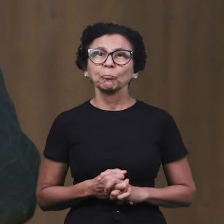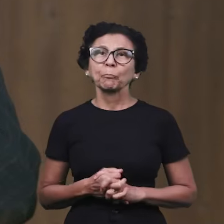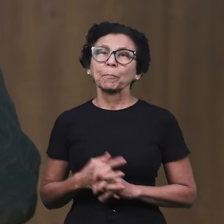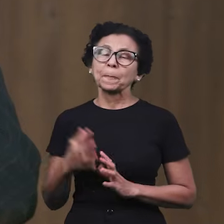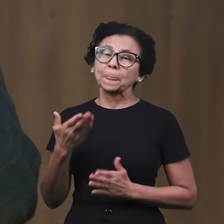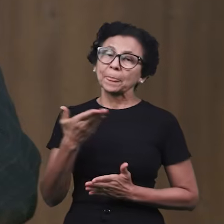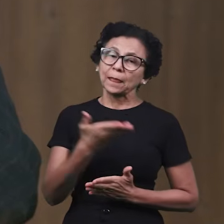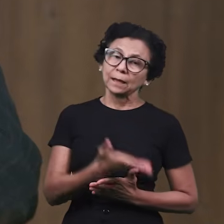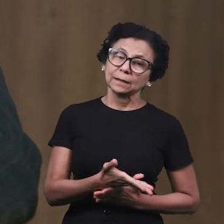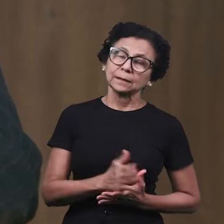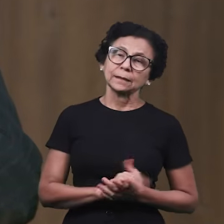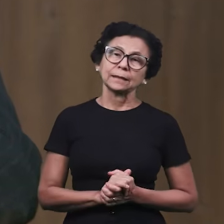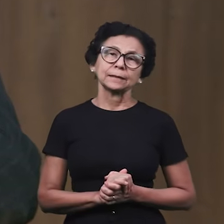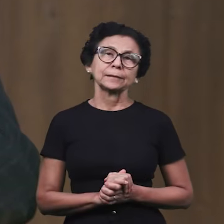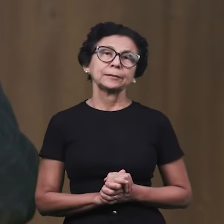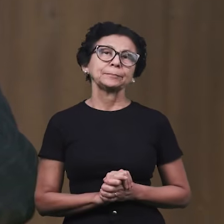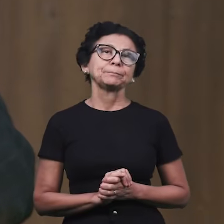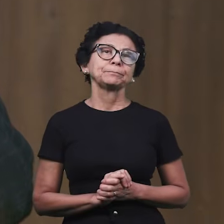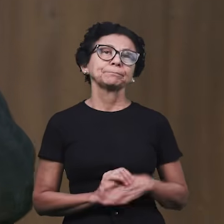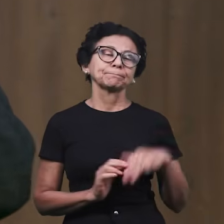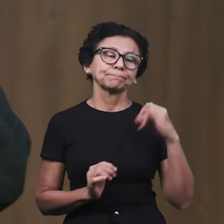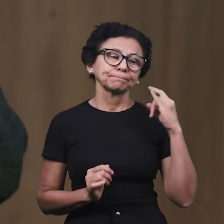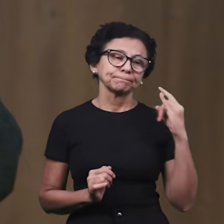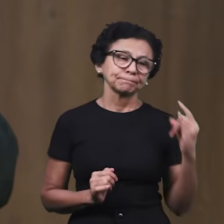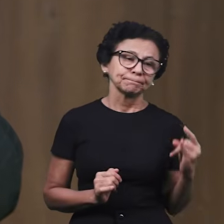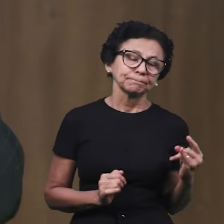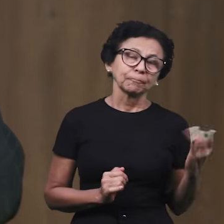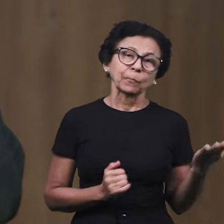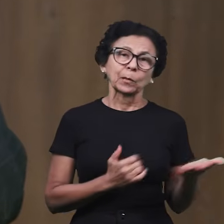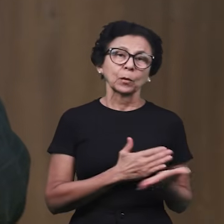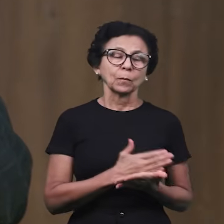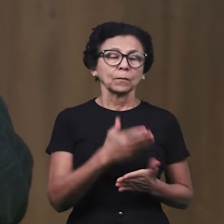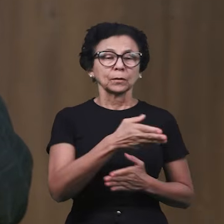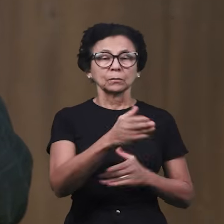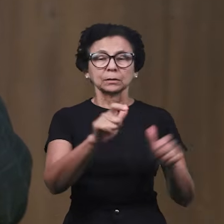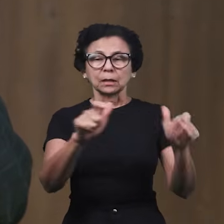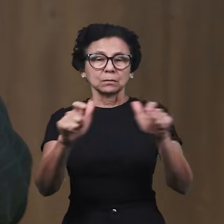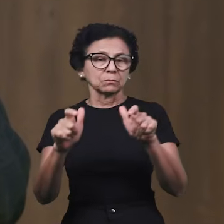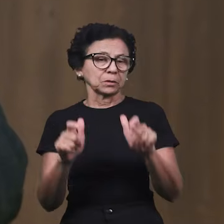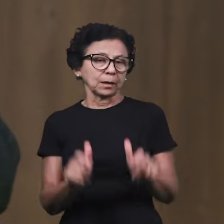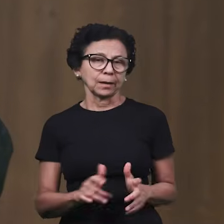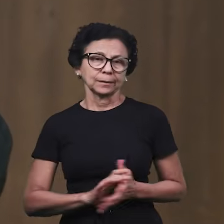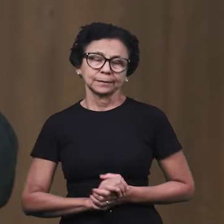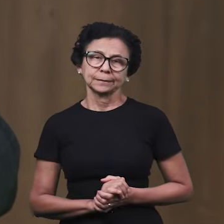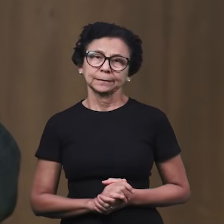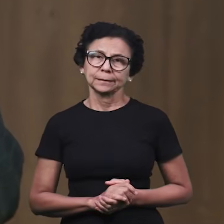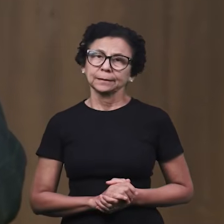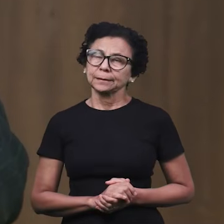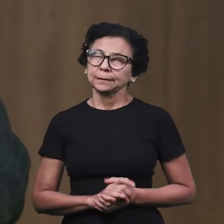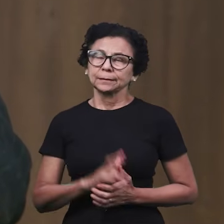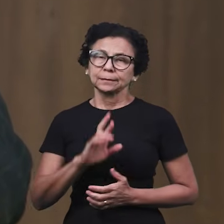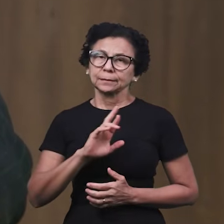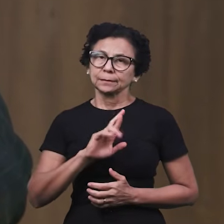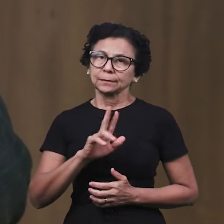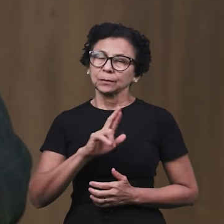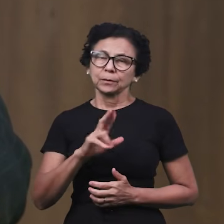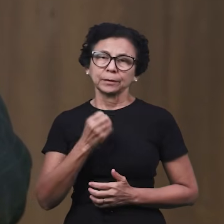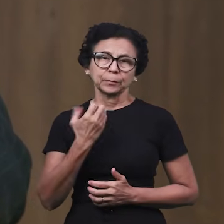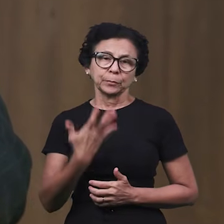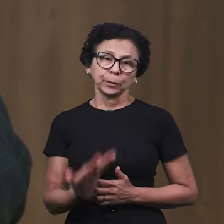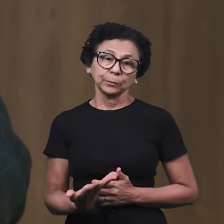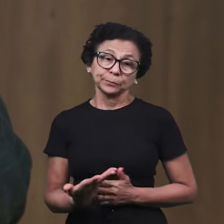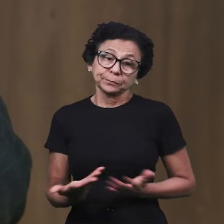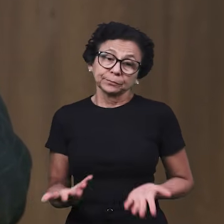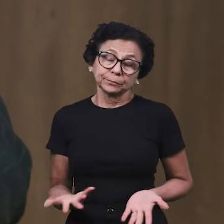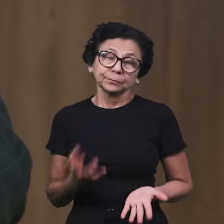ouviu as opiniões desses amigos, começou a ir para lugares que não deveria, não era conveniente para a vida